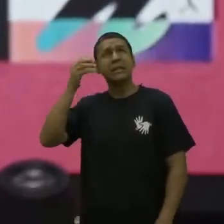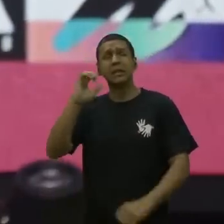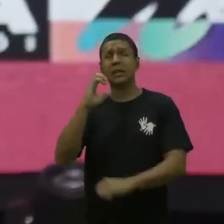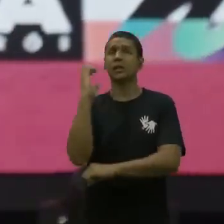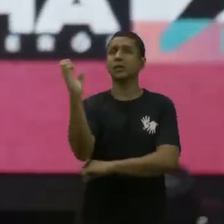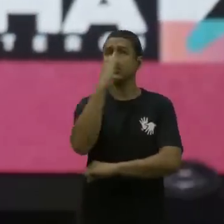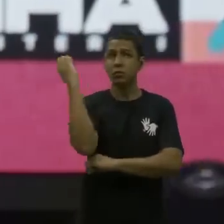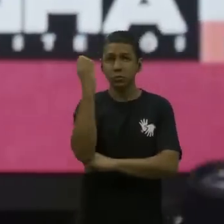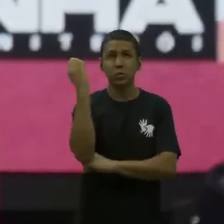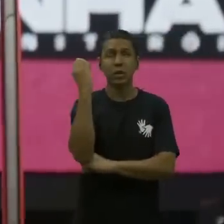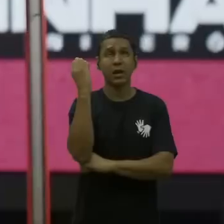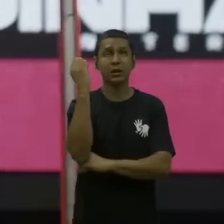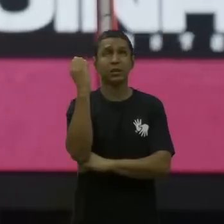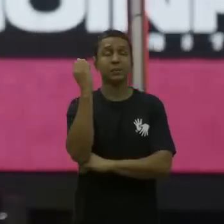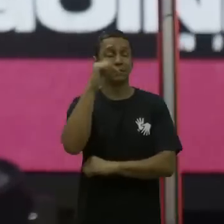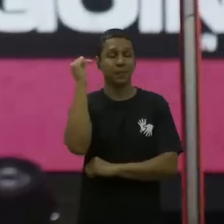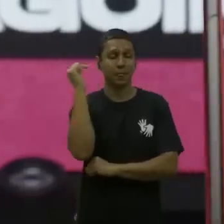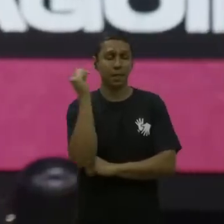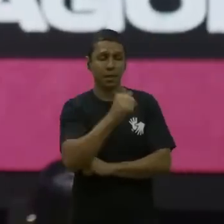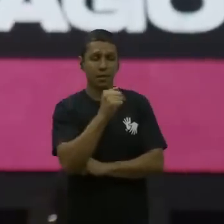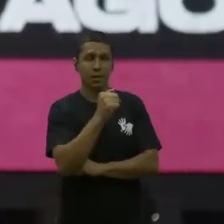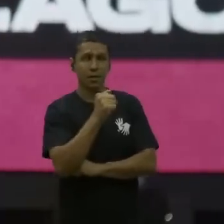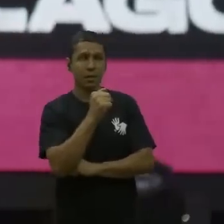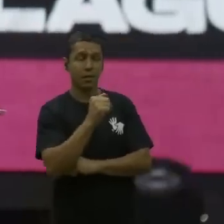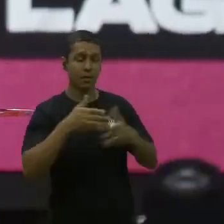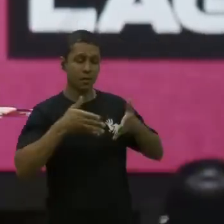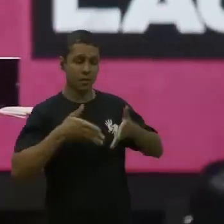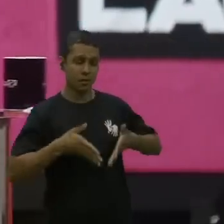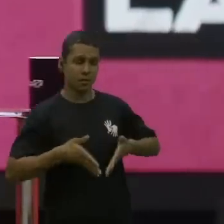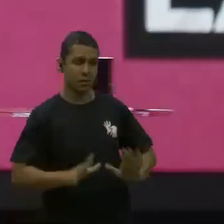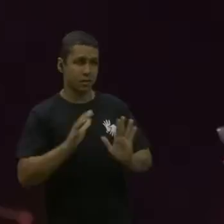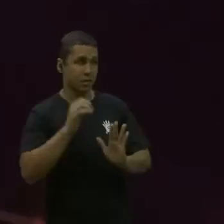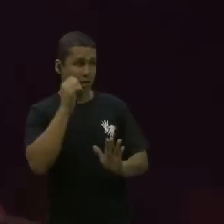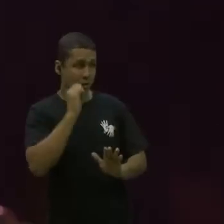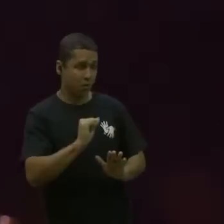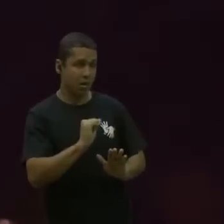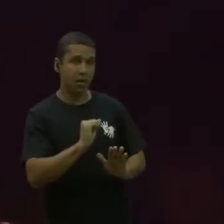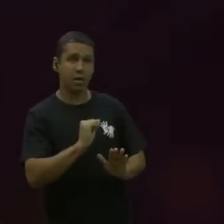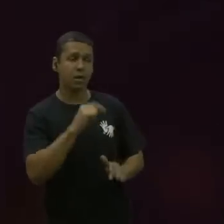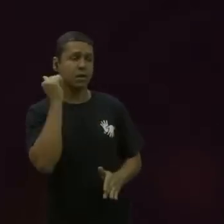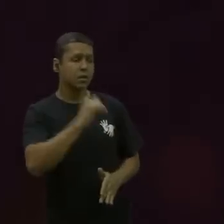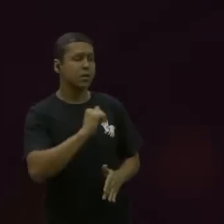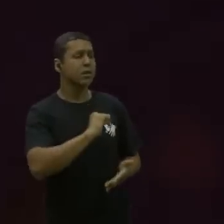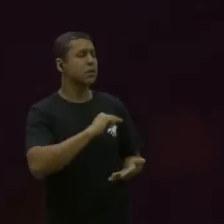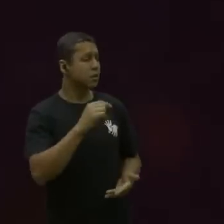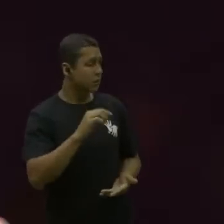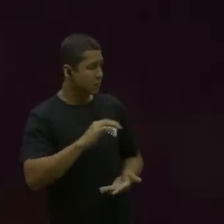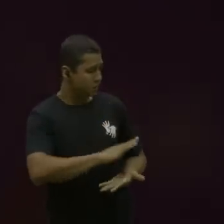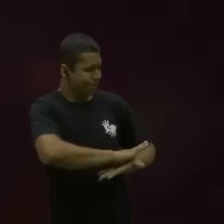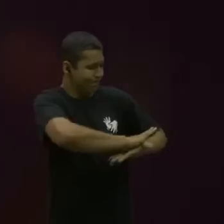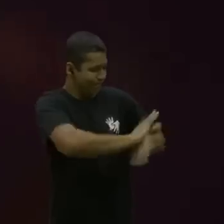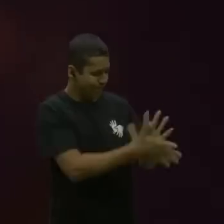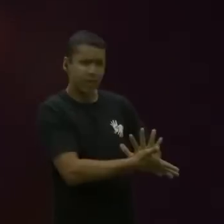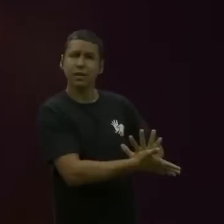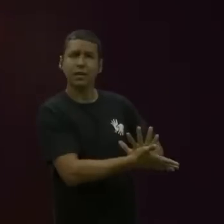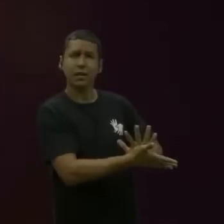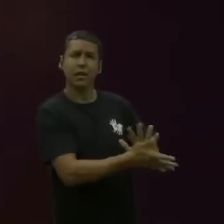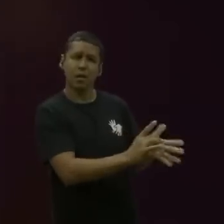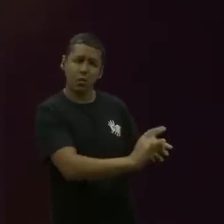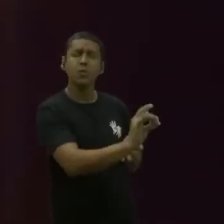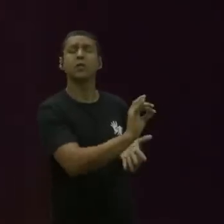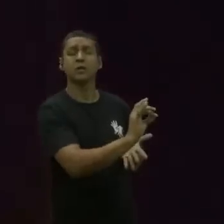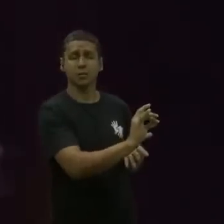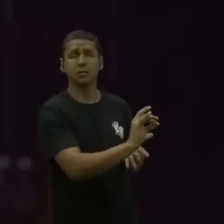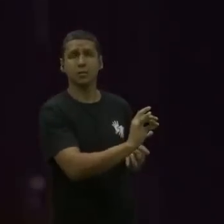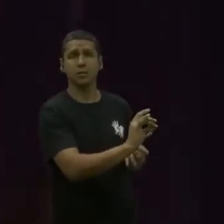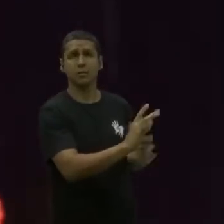dizendo à serpente: da semente da mulher nascerá um que esmagará a tua cabeça. Embora saibamos disso, nos é considerado que